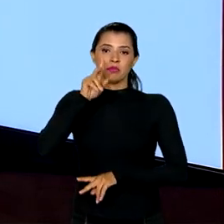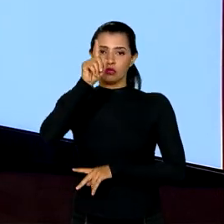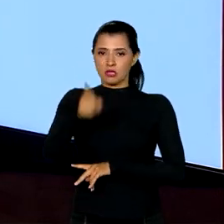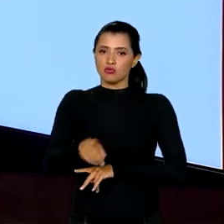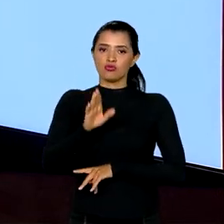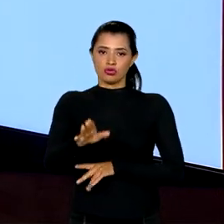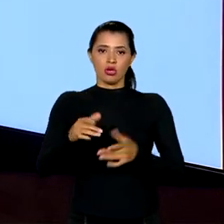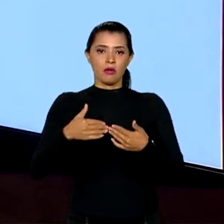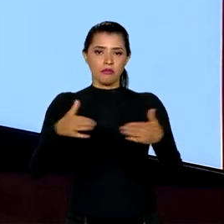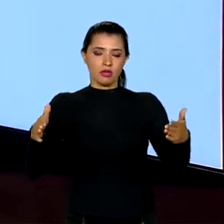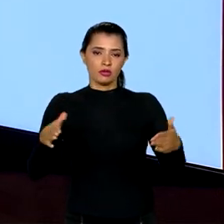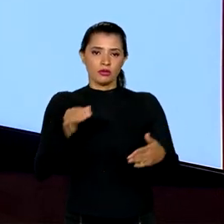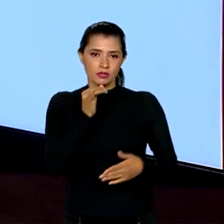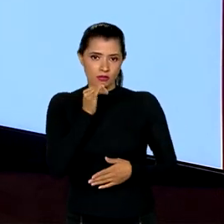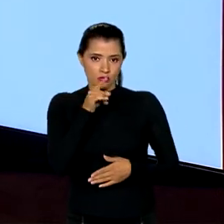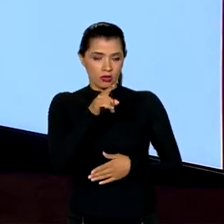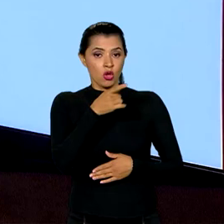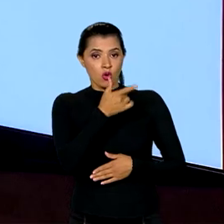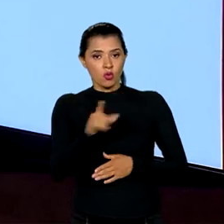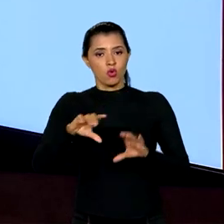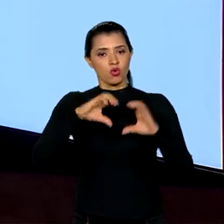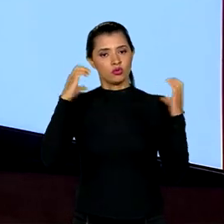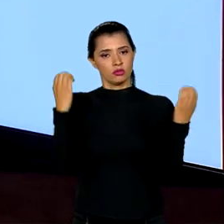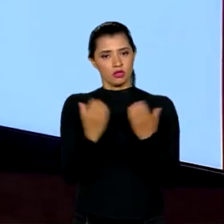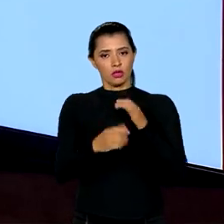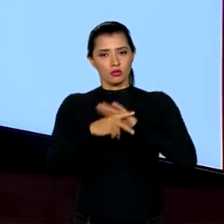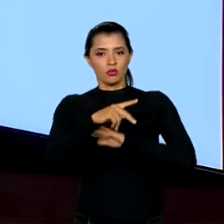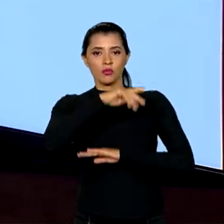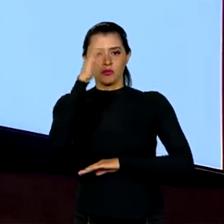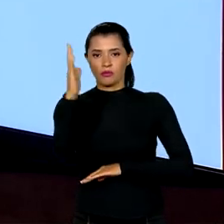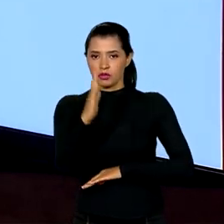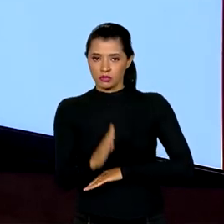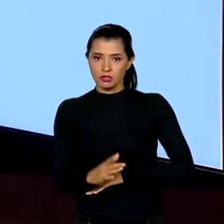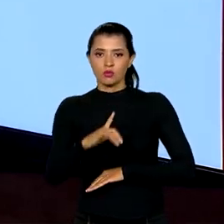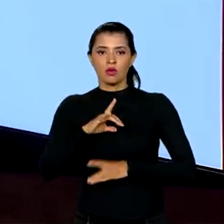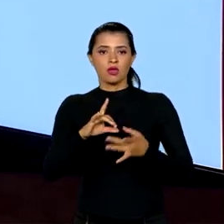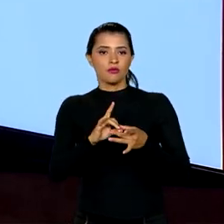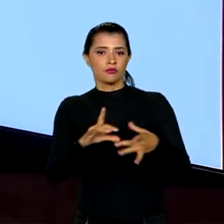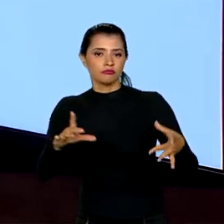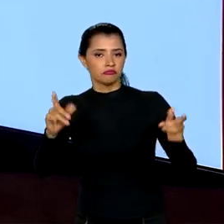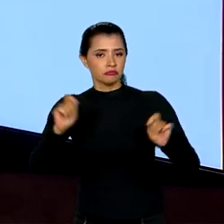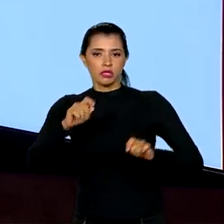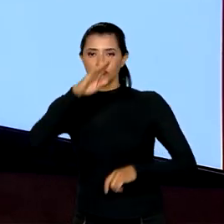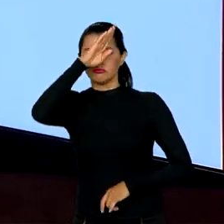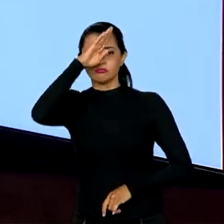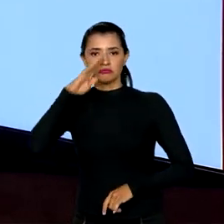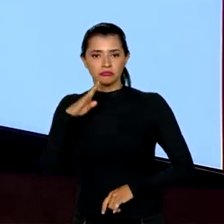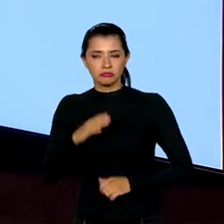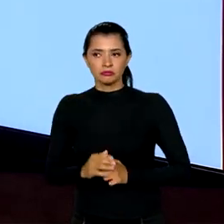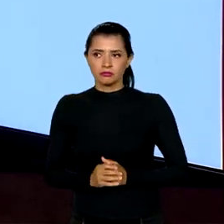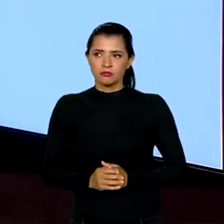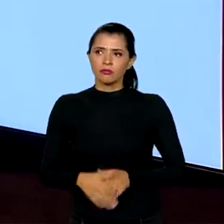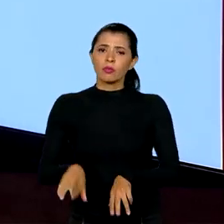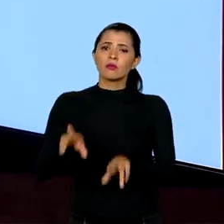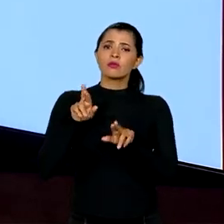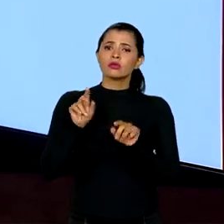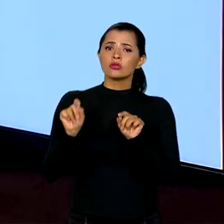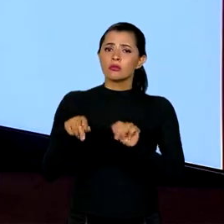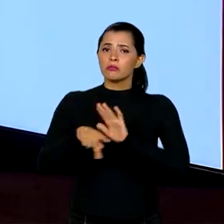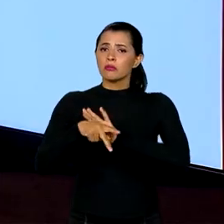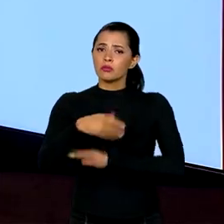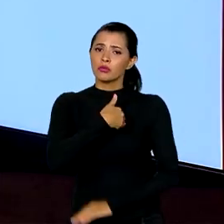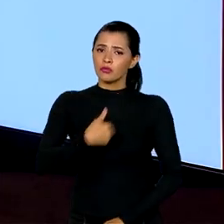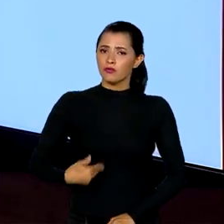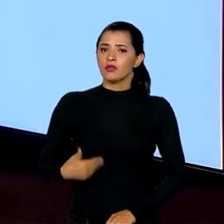exemplo. A adesão dos demais estádios Brasil afora é voluntária e de graça. E a expectativa do